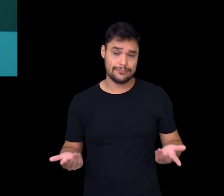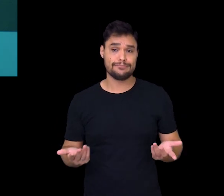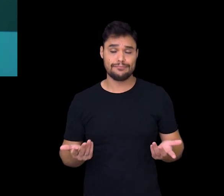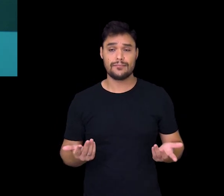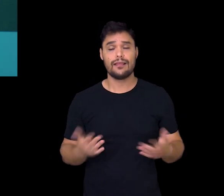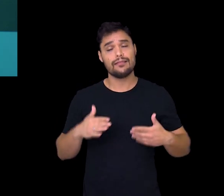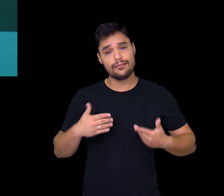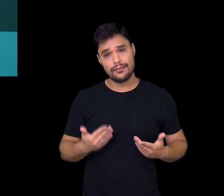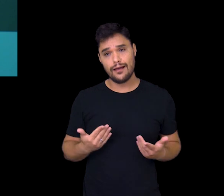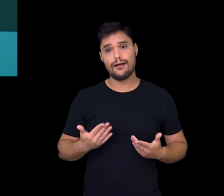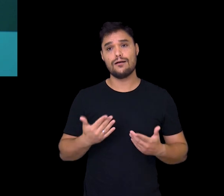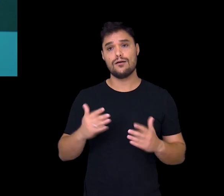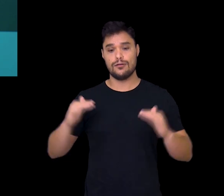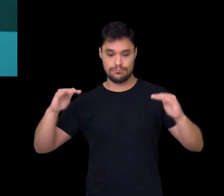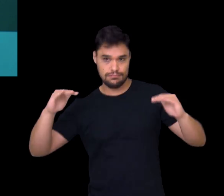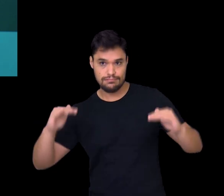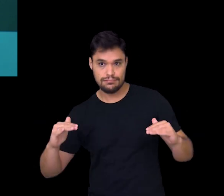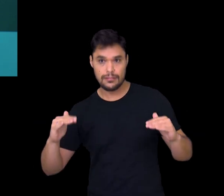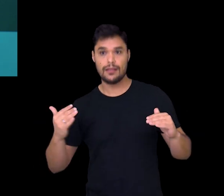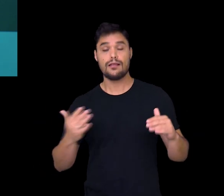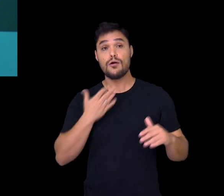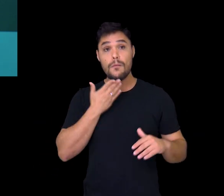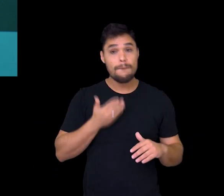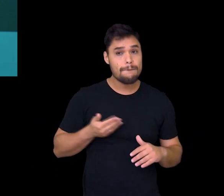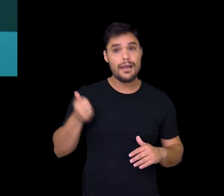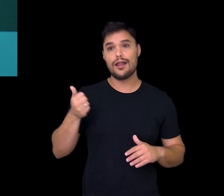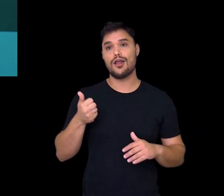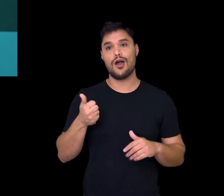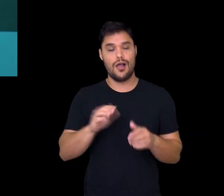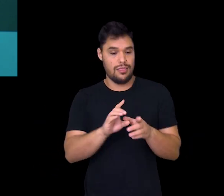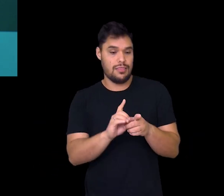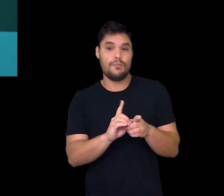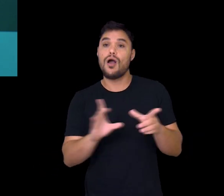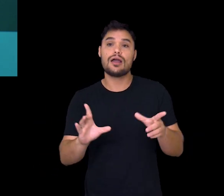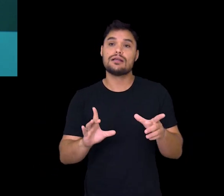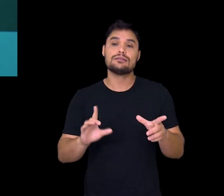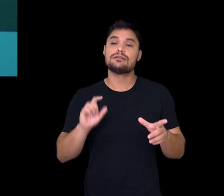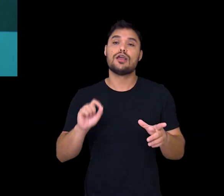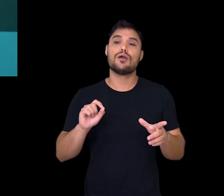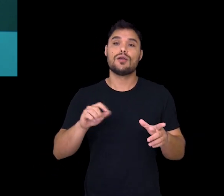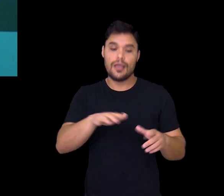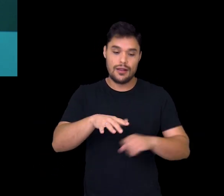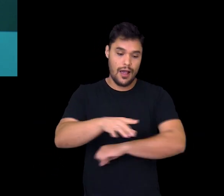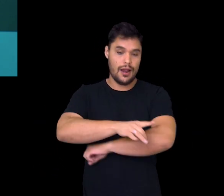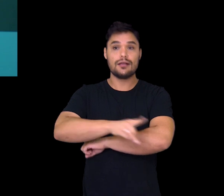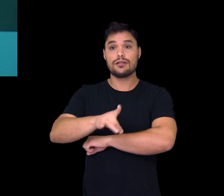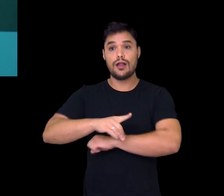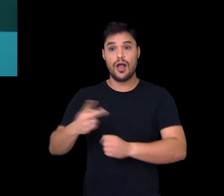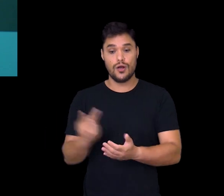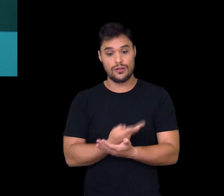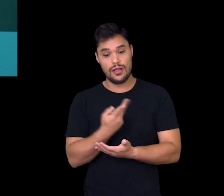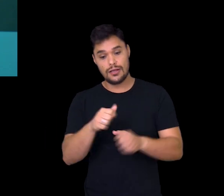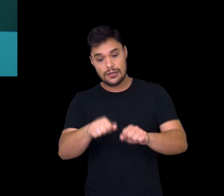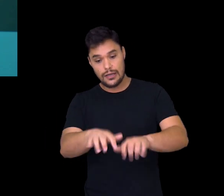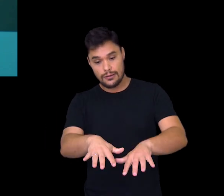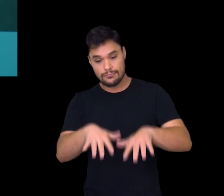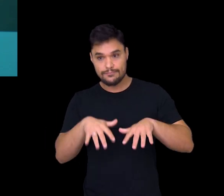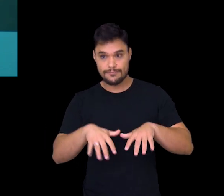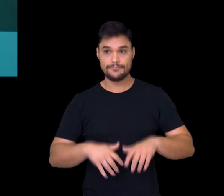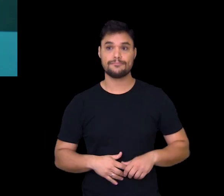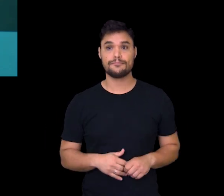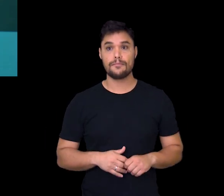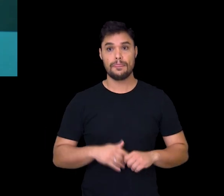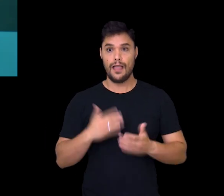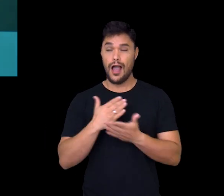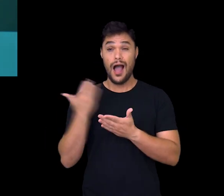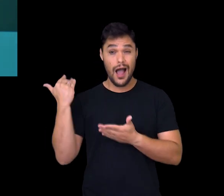para baixo. Então, acho que o melhor exemplo de democracia na arquitetura acontece dentro do plenário com essa evolução. Ele começa lá em cima,